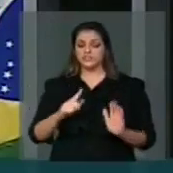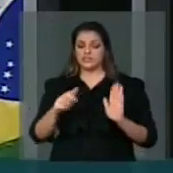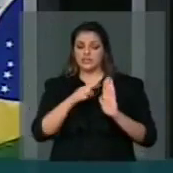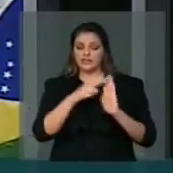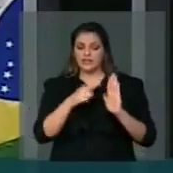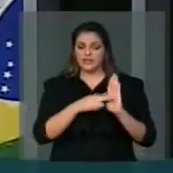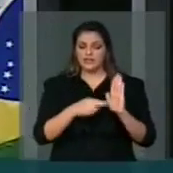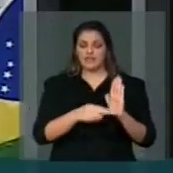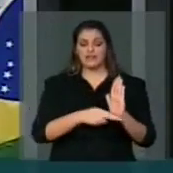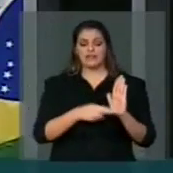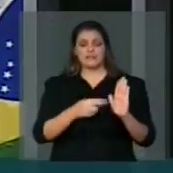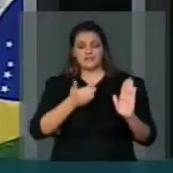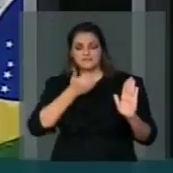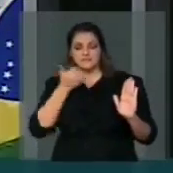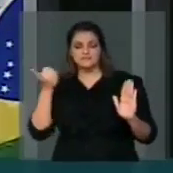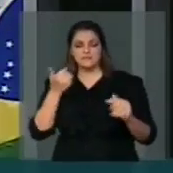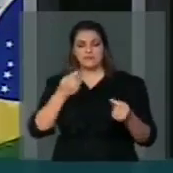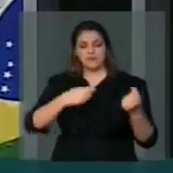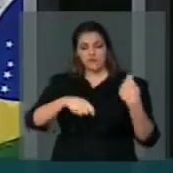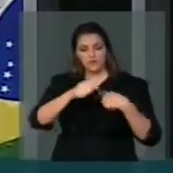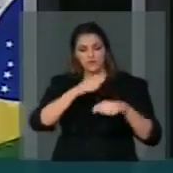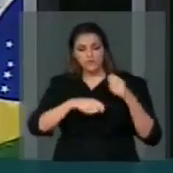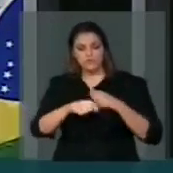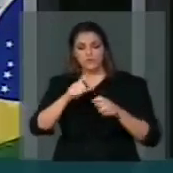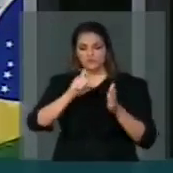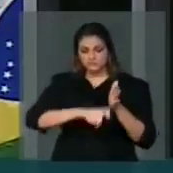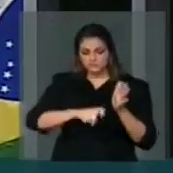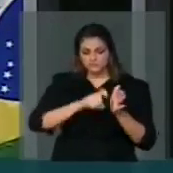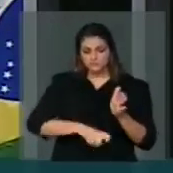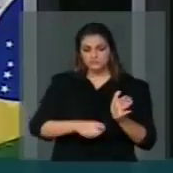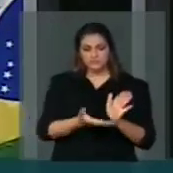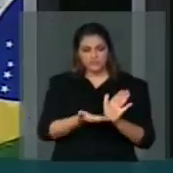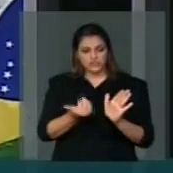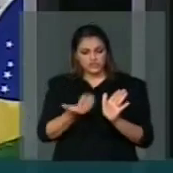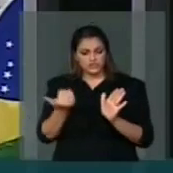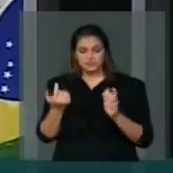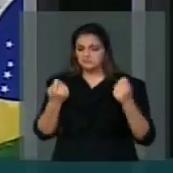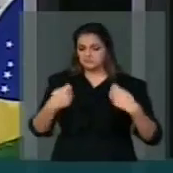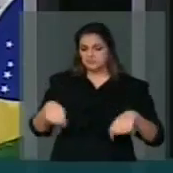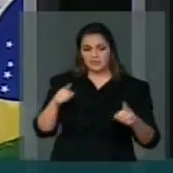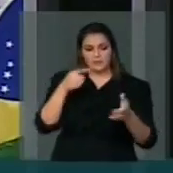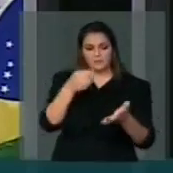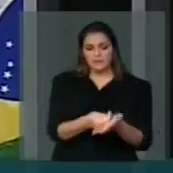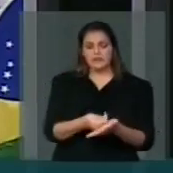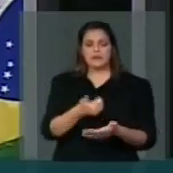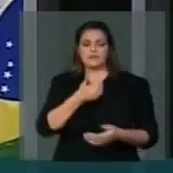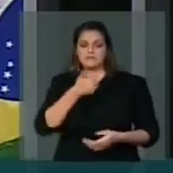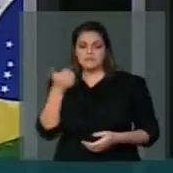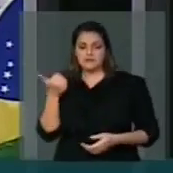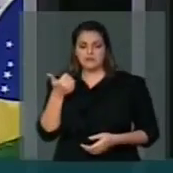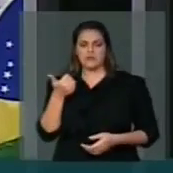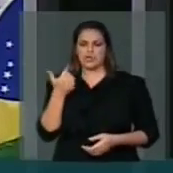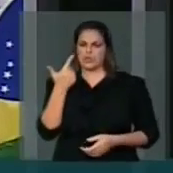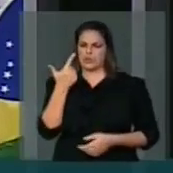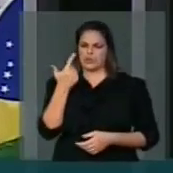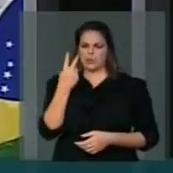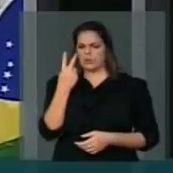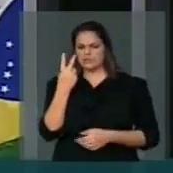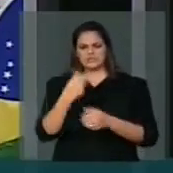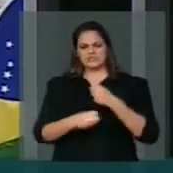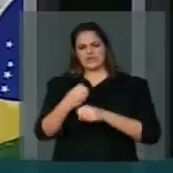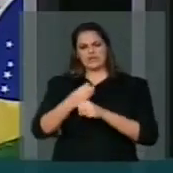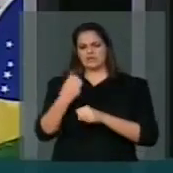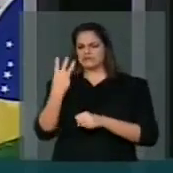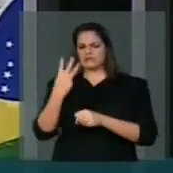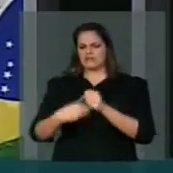dá as isenções. E algumas dessas isenções foram feitas há 2 anos, há 3 anos, não